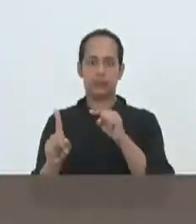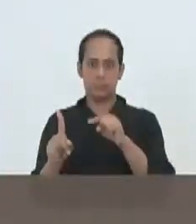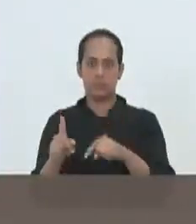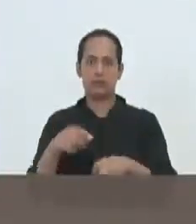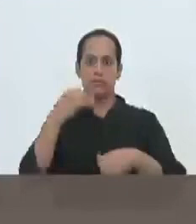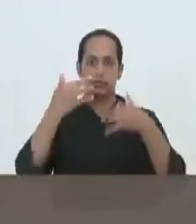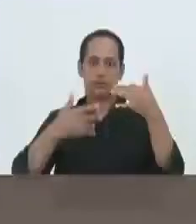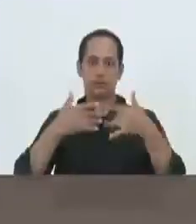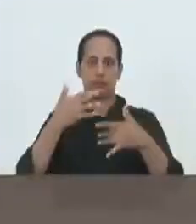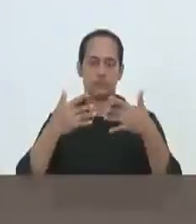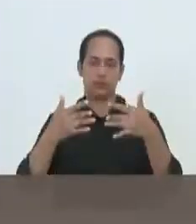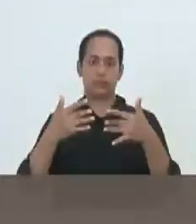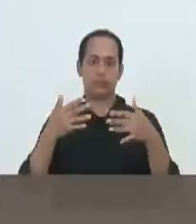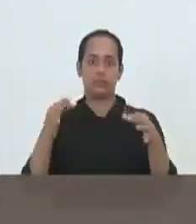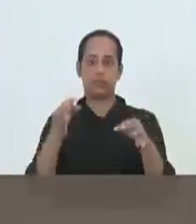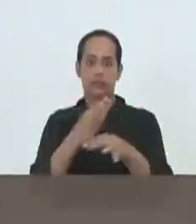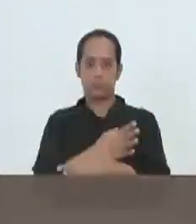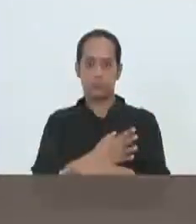inscrições